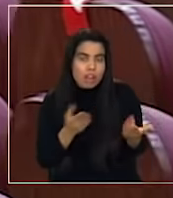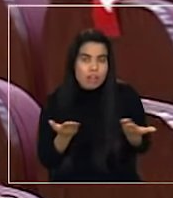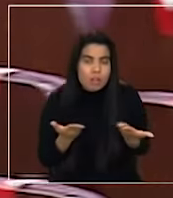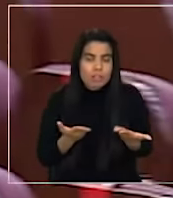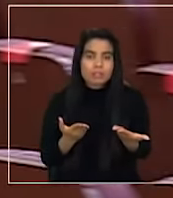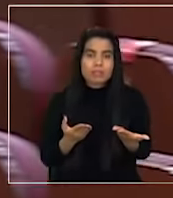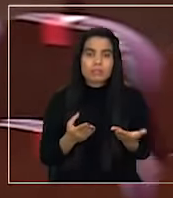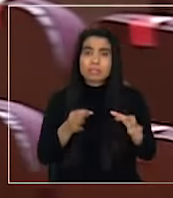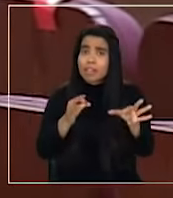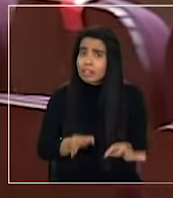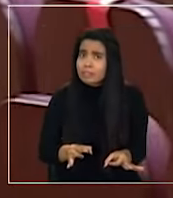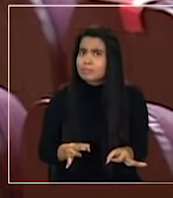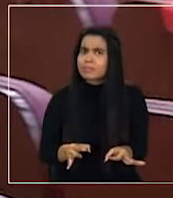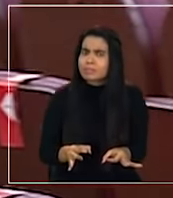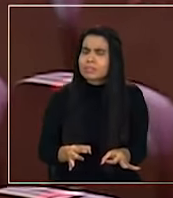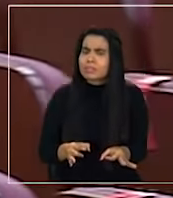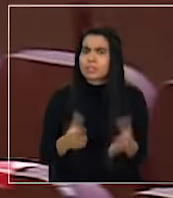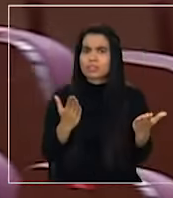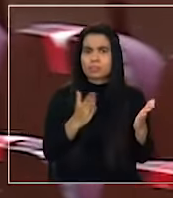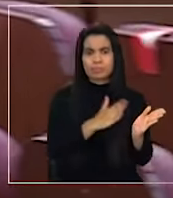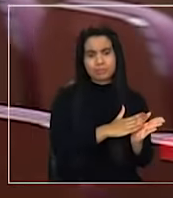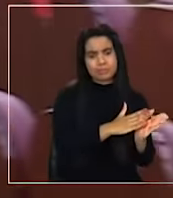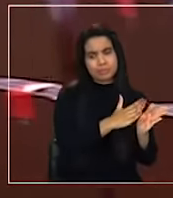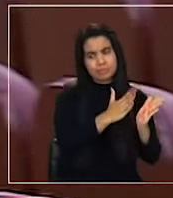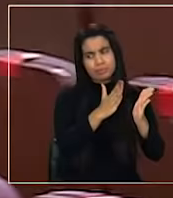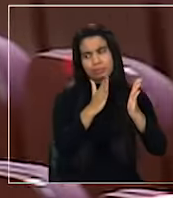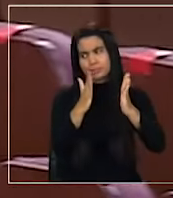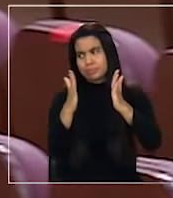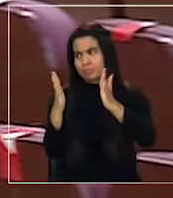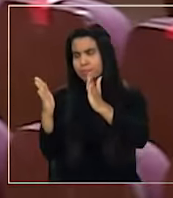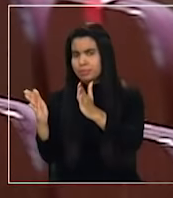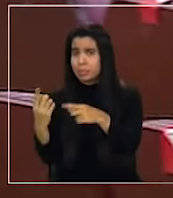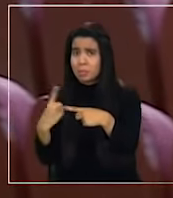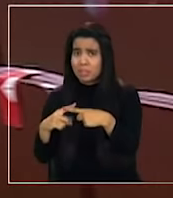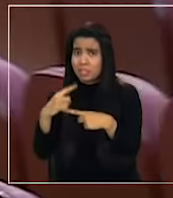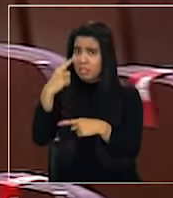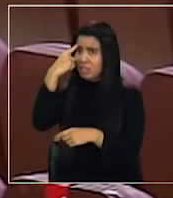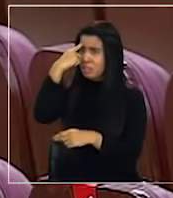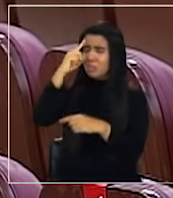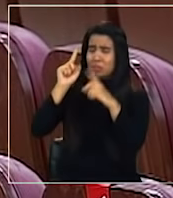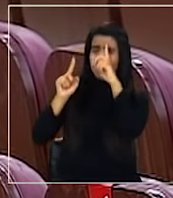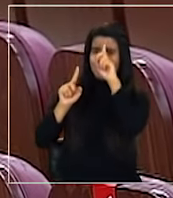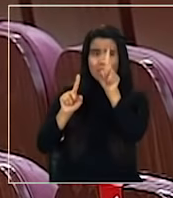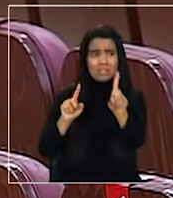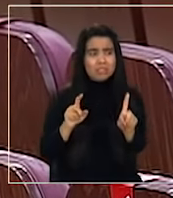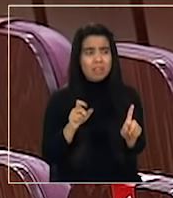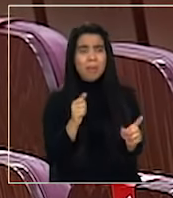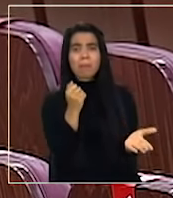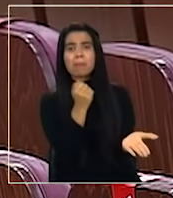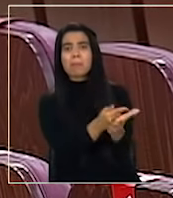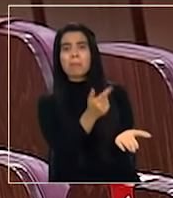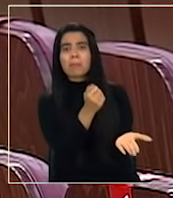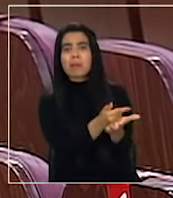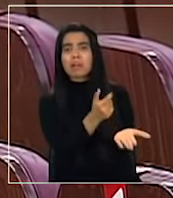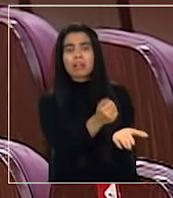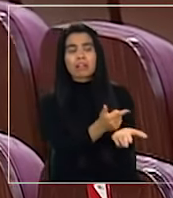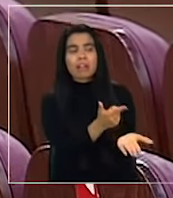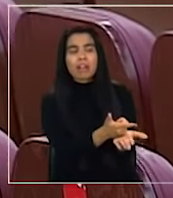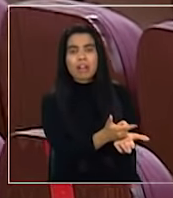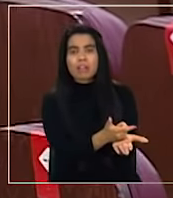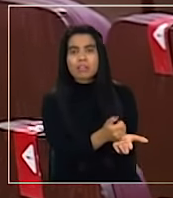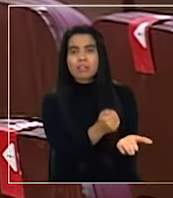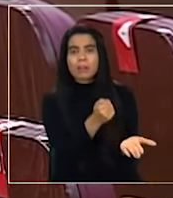isso não vai continuar por muito tempo não. Porque duvido que quem está te pagando, vai continuar te pagando indefinidamente, se